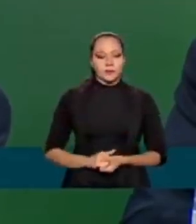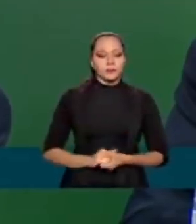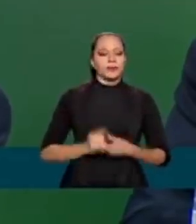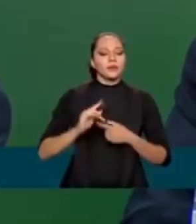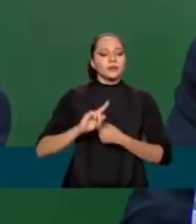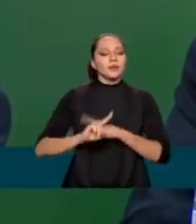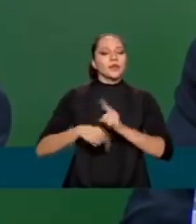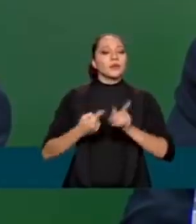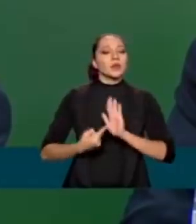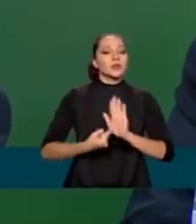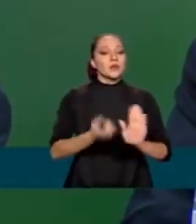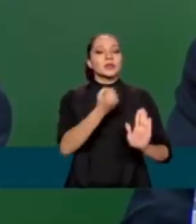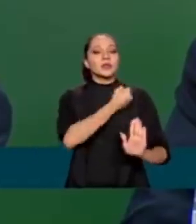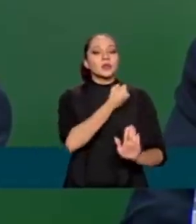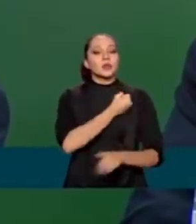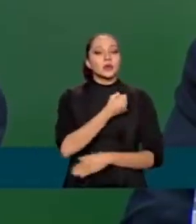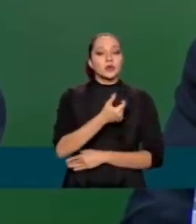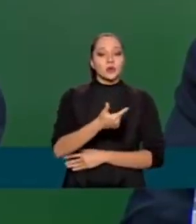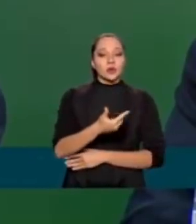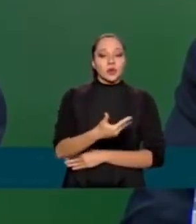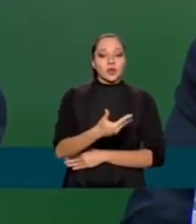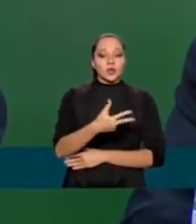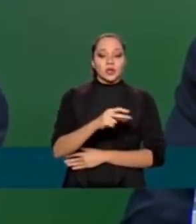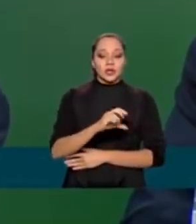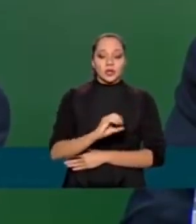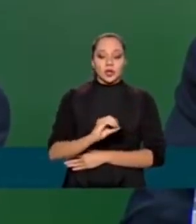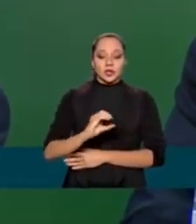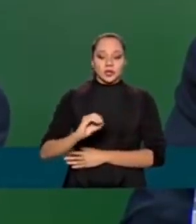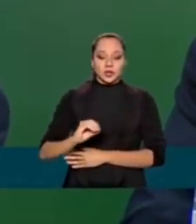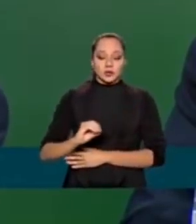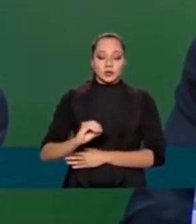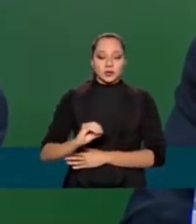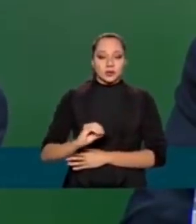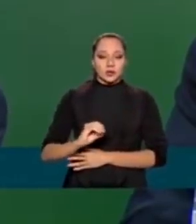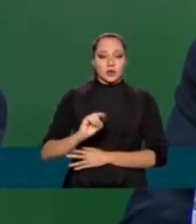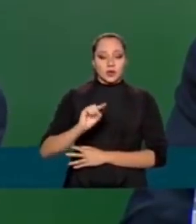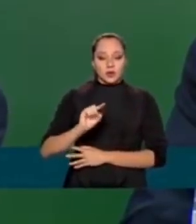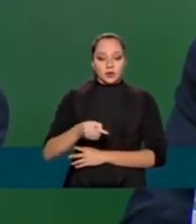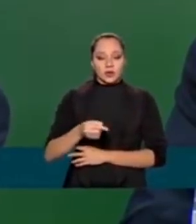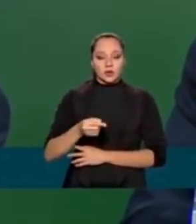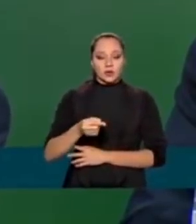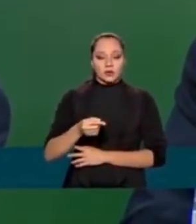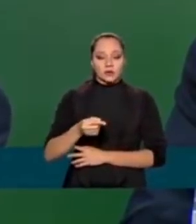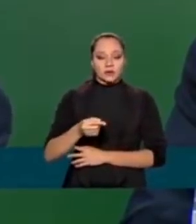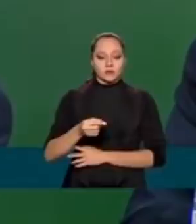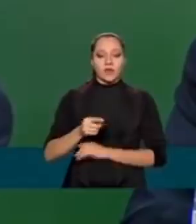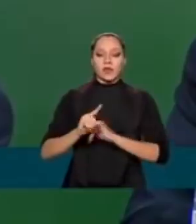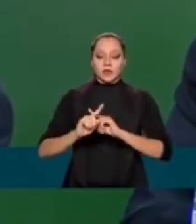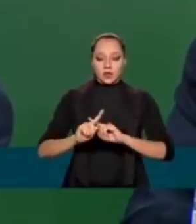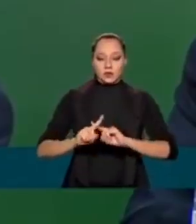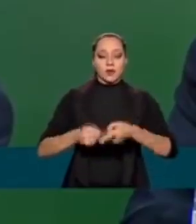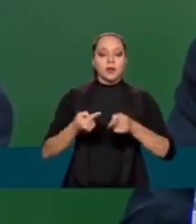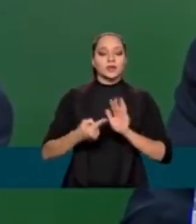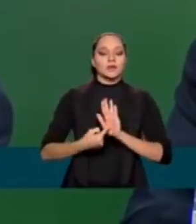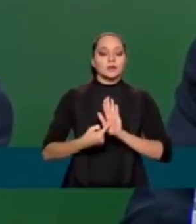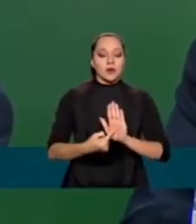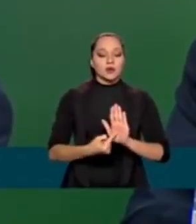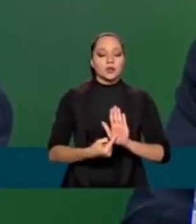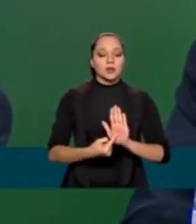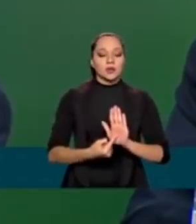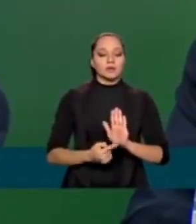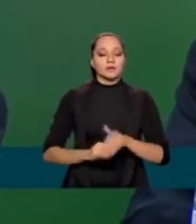Depois ele apresenta o número 300, com uma vírgula. Depois ele